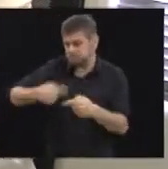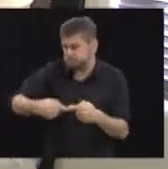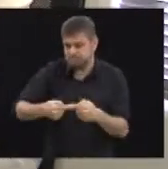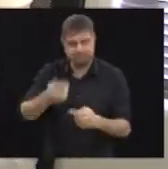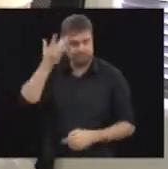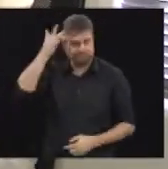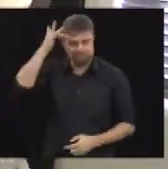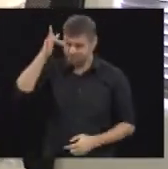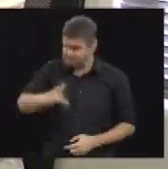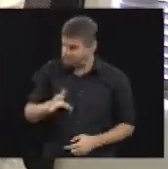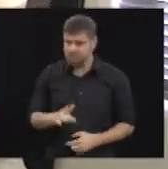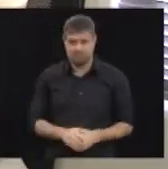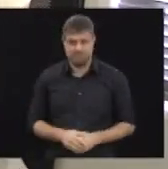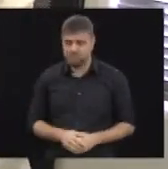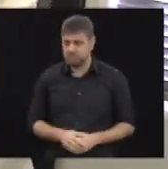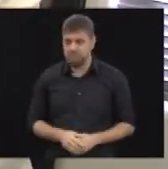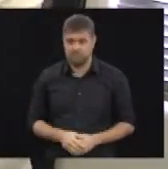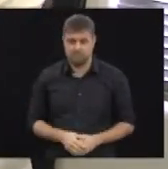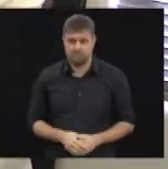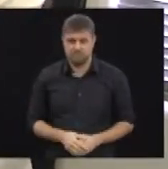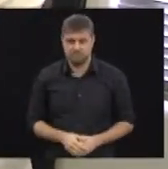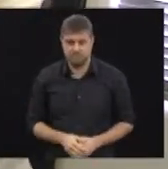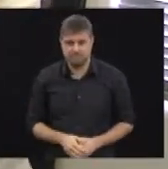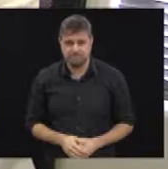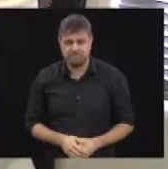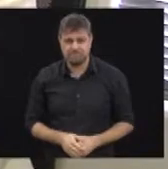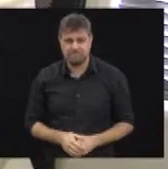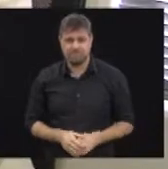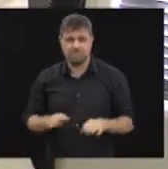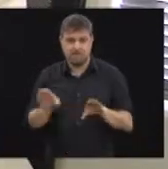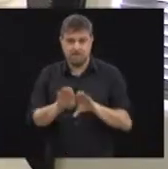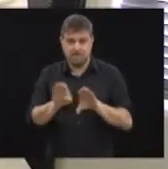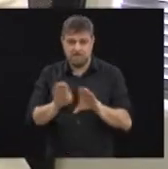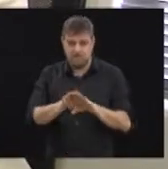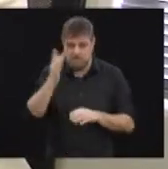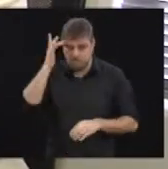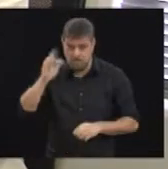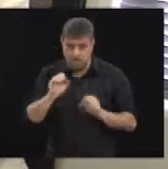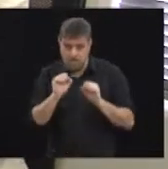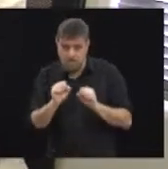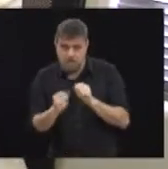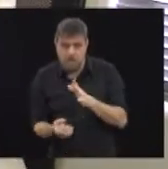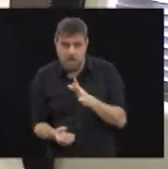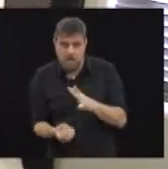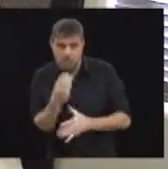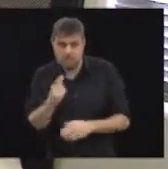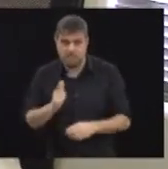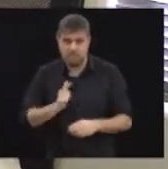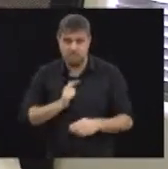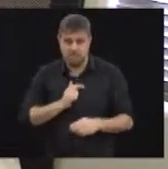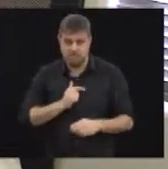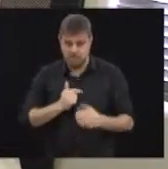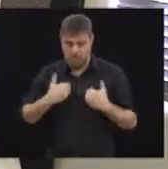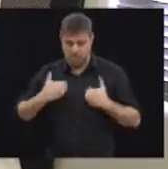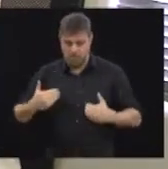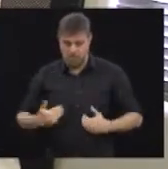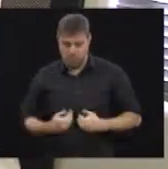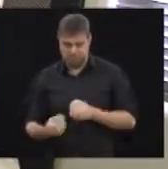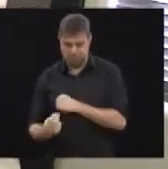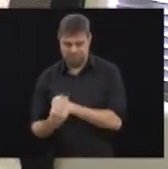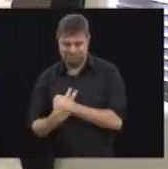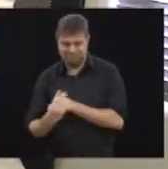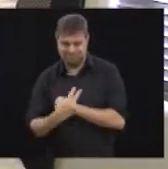Não sabemos, até hoje não tem comprovado. Não se sabe se pode ter algo